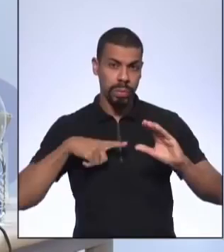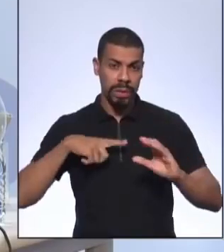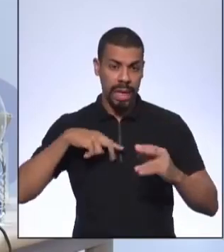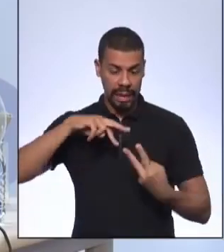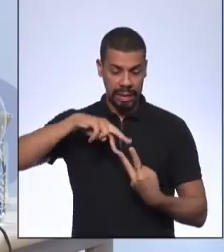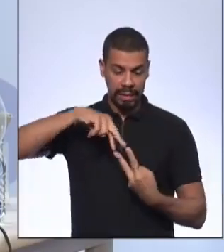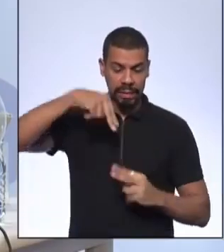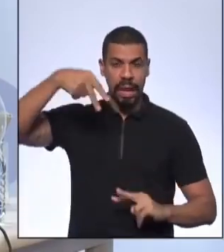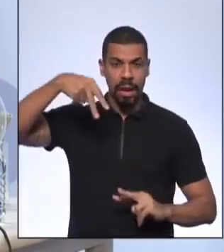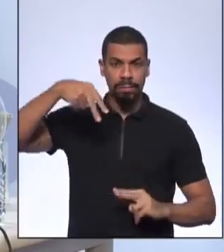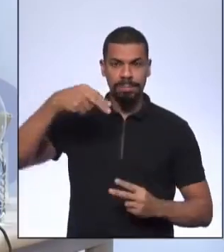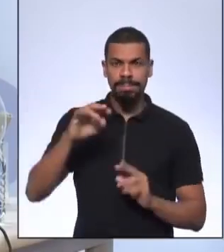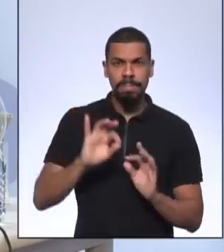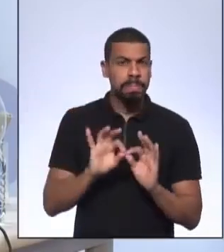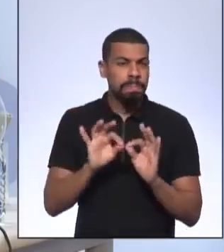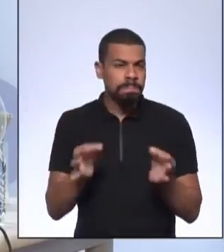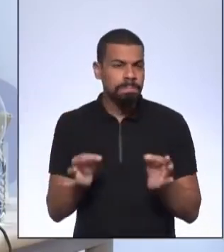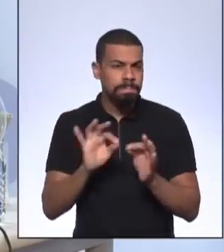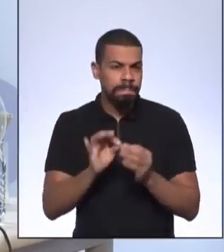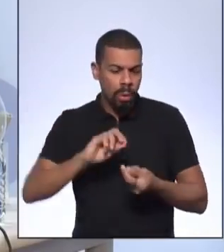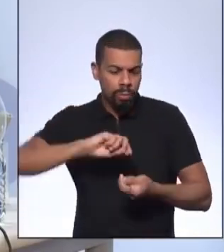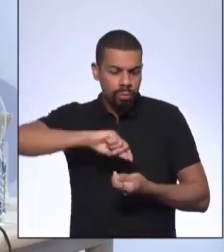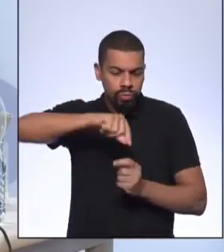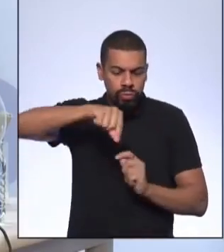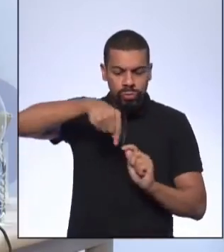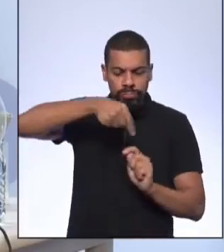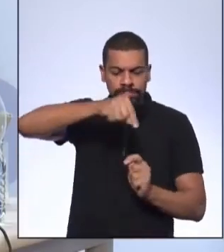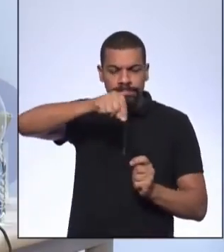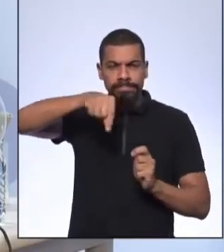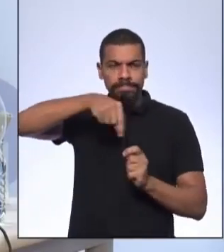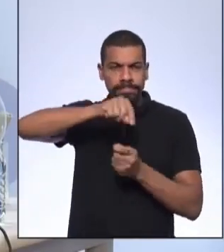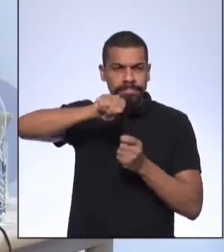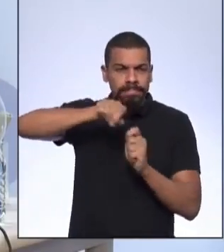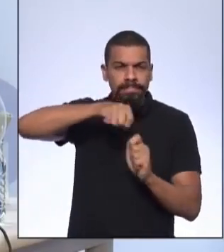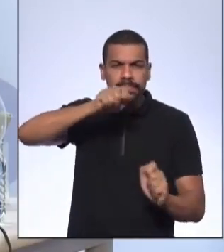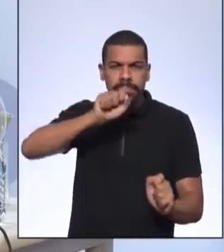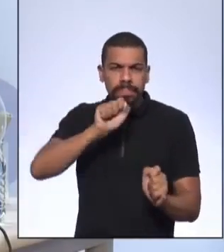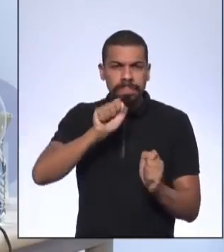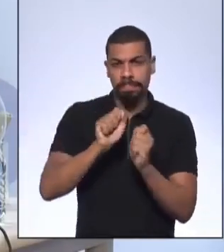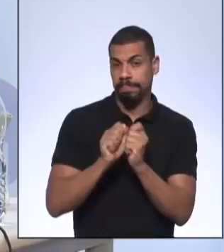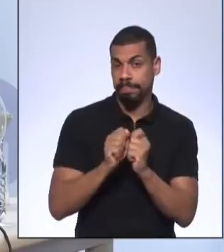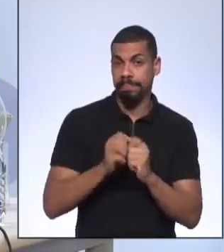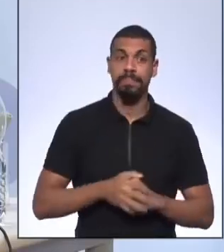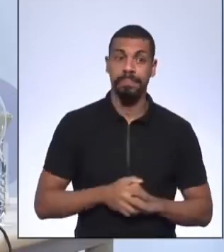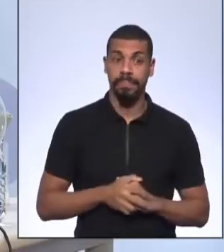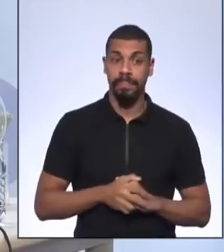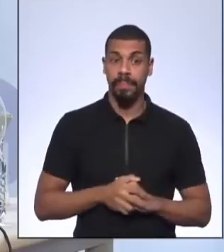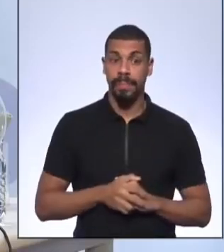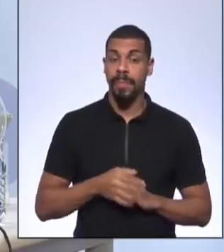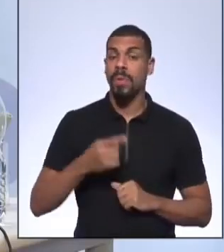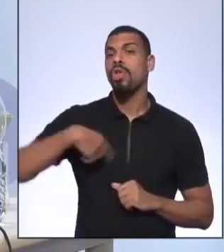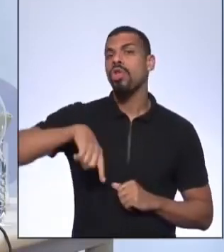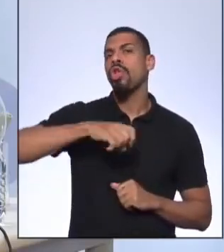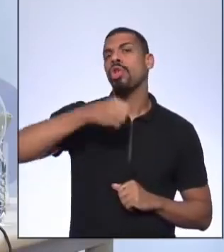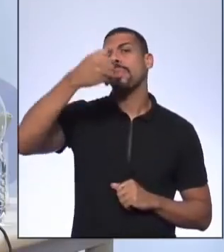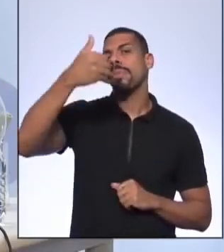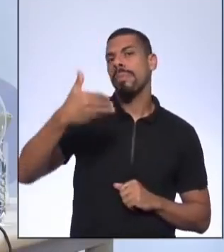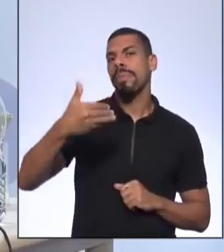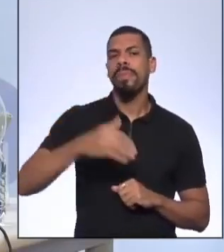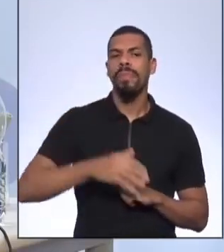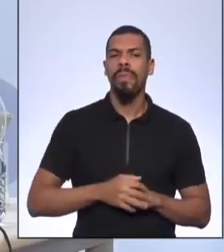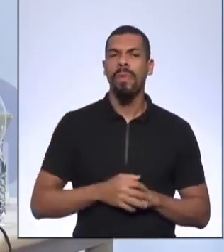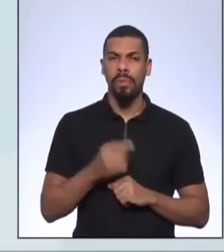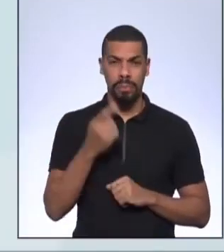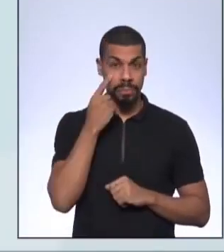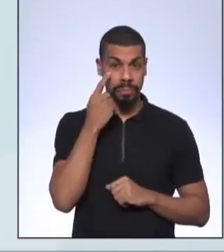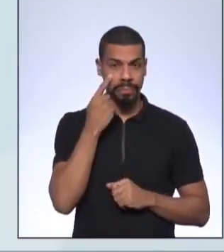Enrolado nele. Muito condensado, muito espremidinho ali. Tá? É o processo que a gente chama de condensação. Volta a